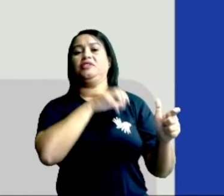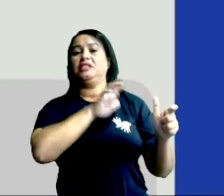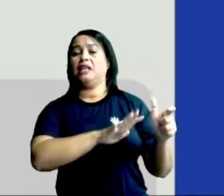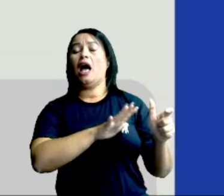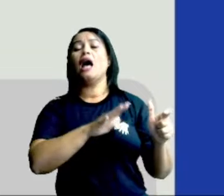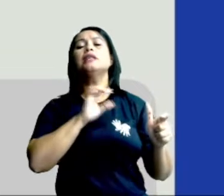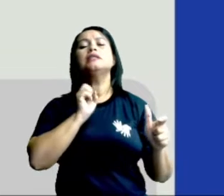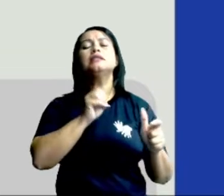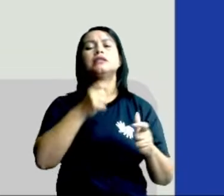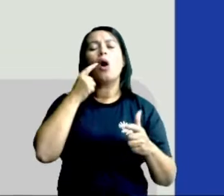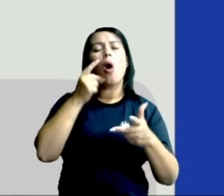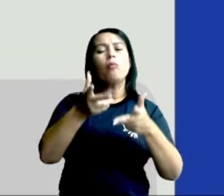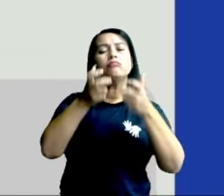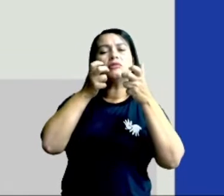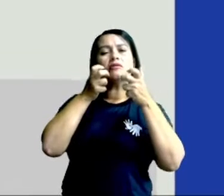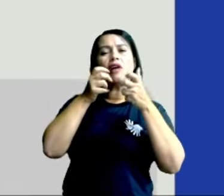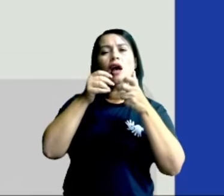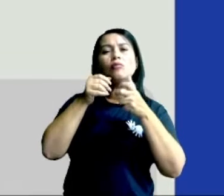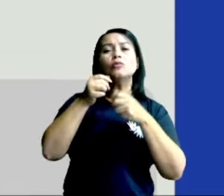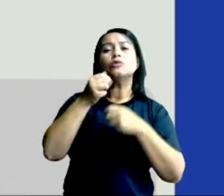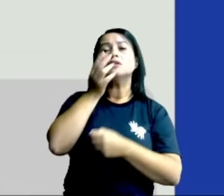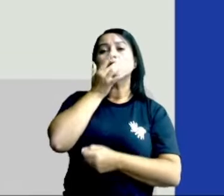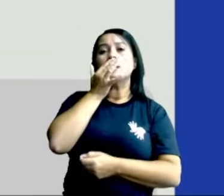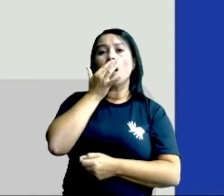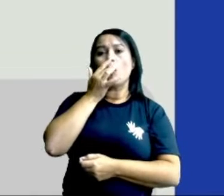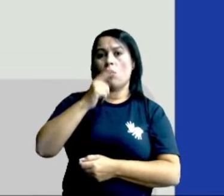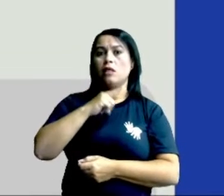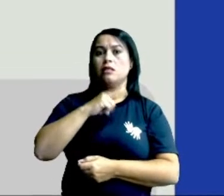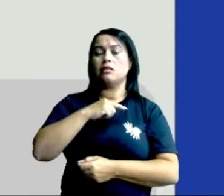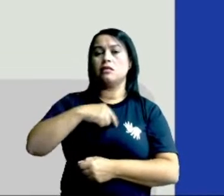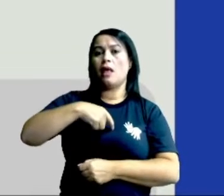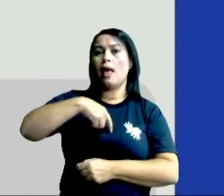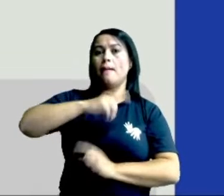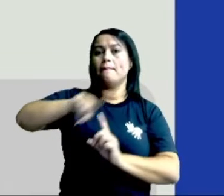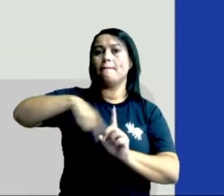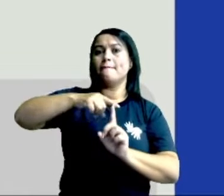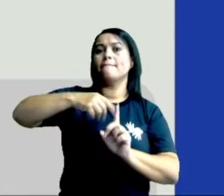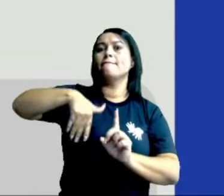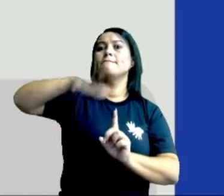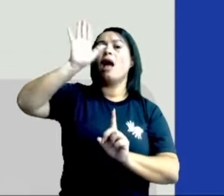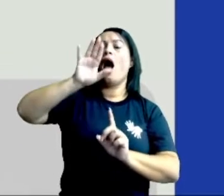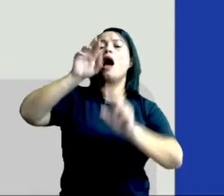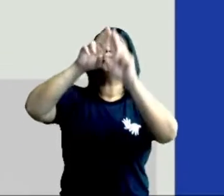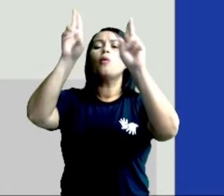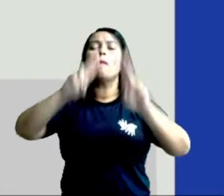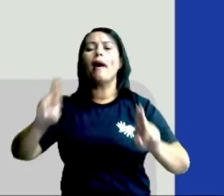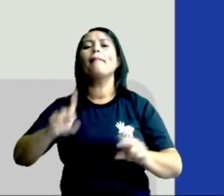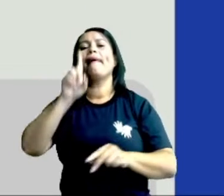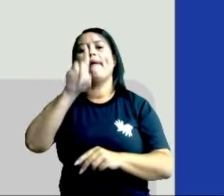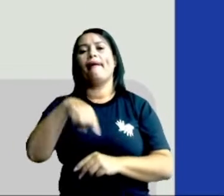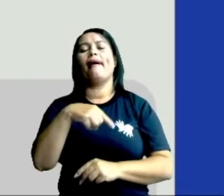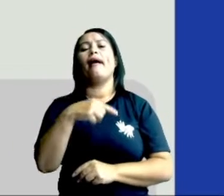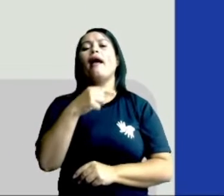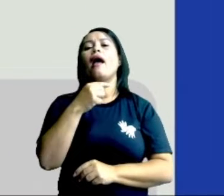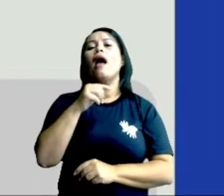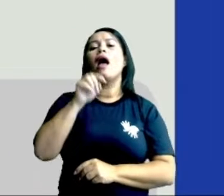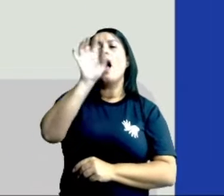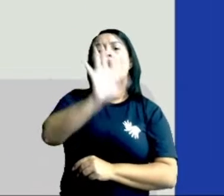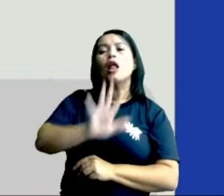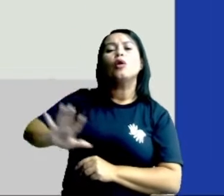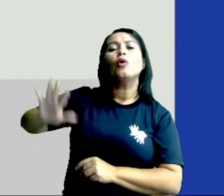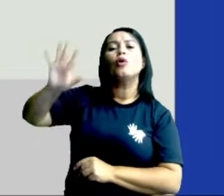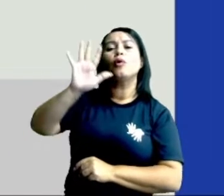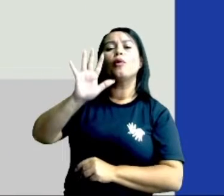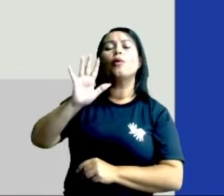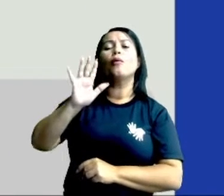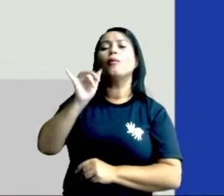gente observar, né, a grosso modo, a maior concentração de população que a gente vê no mapa é justamente em torno do